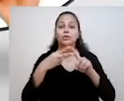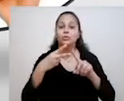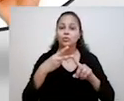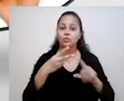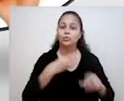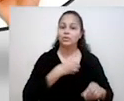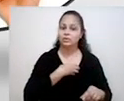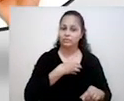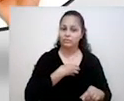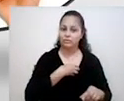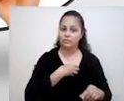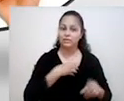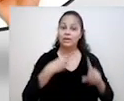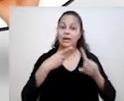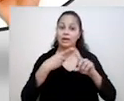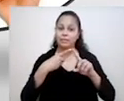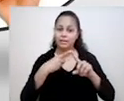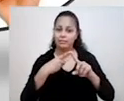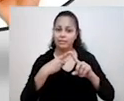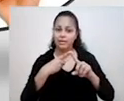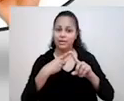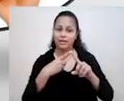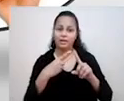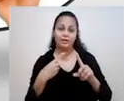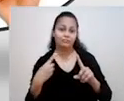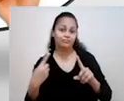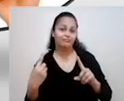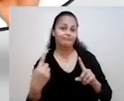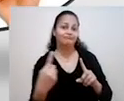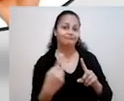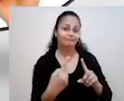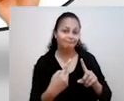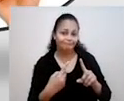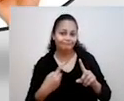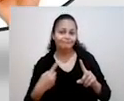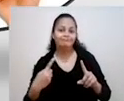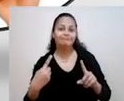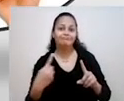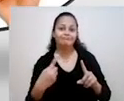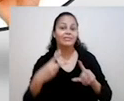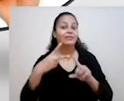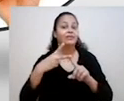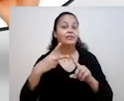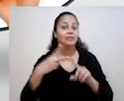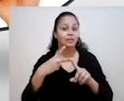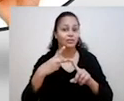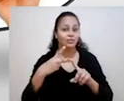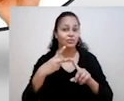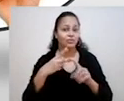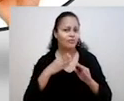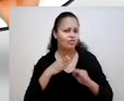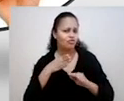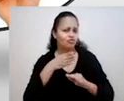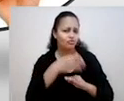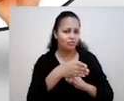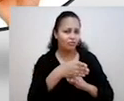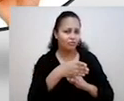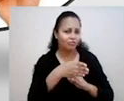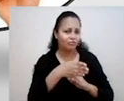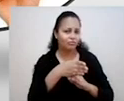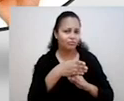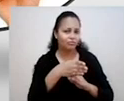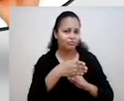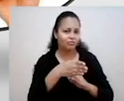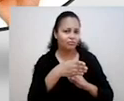duas formas propostas. Na primeira, ele faz várias voltinhas, tá? Ele vai e volta. Tá? Na segunda, ele vai direto. Em